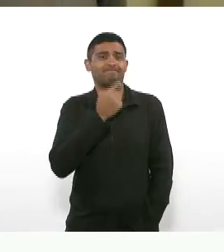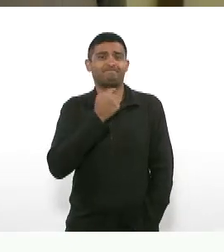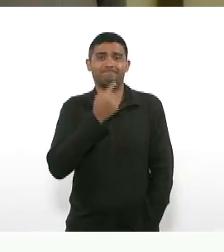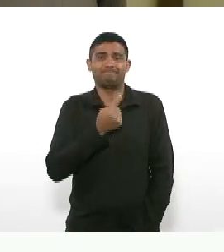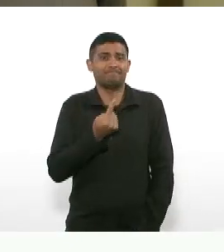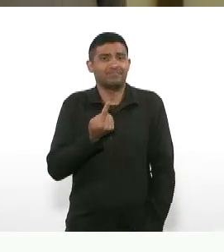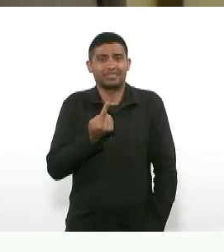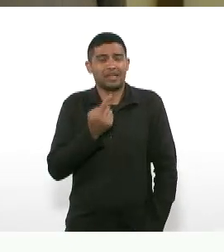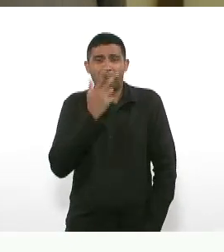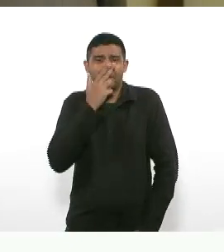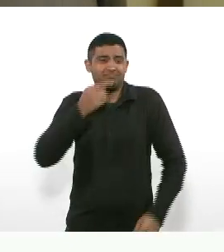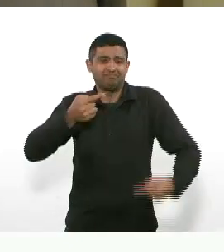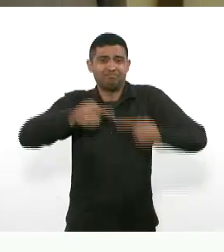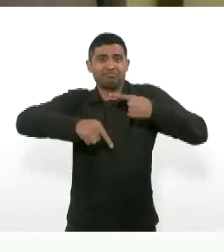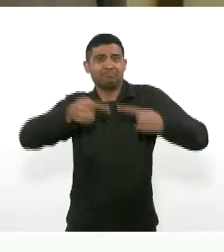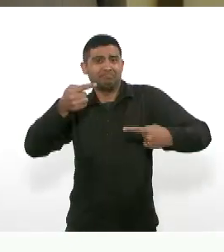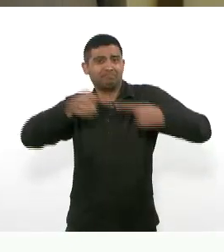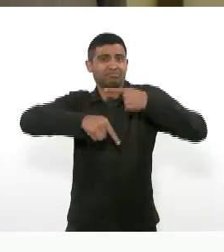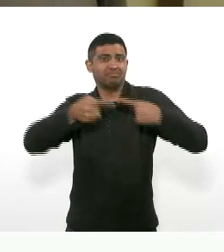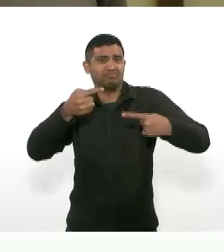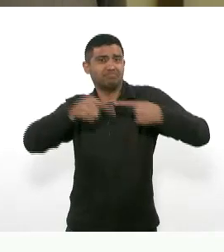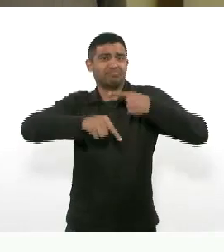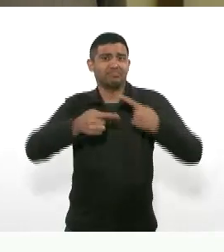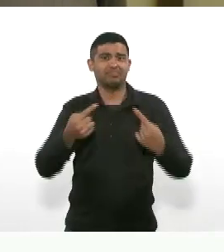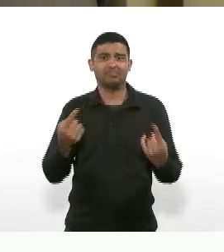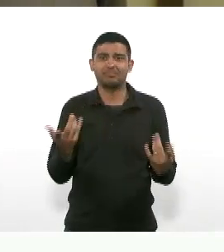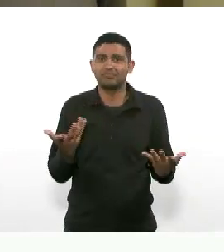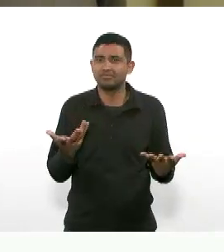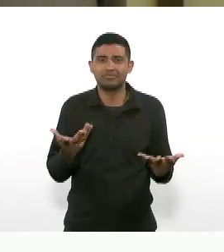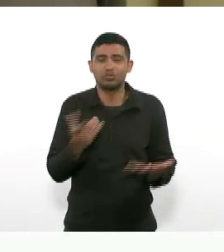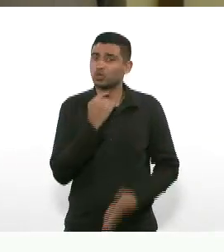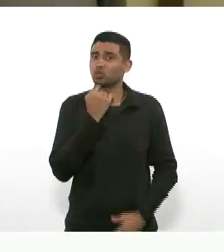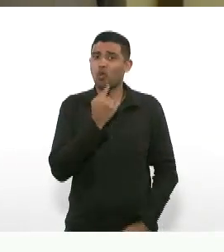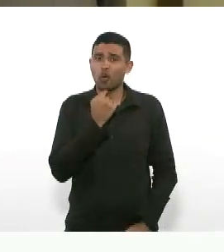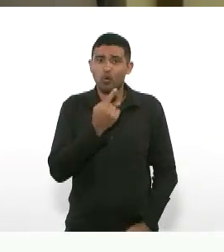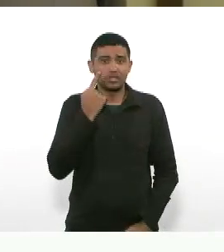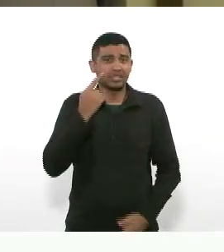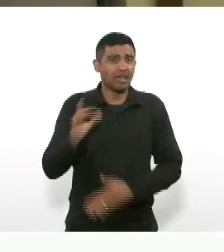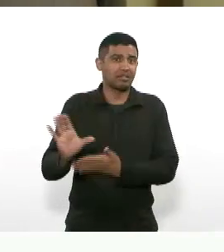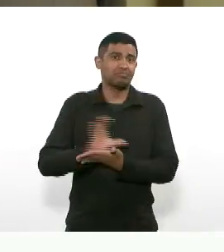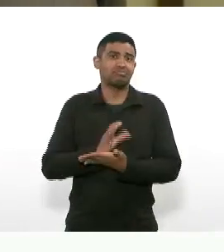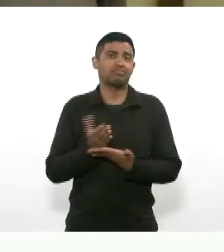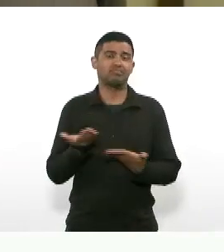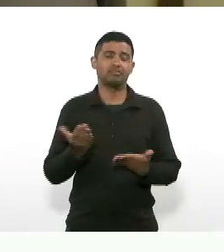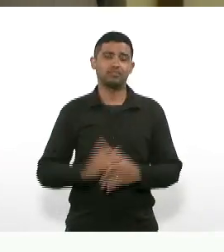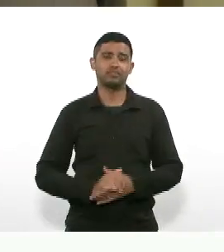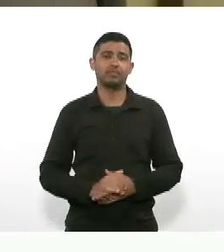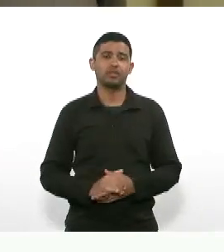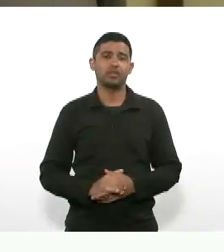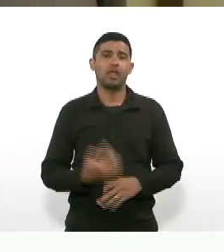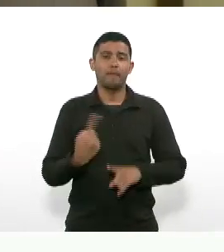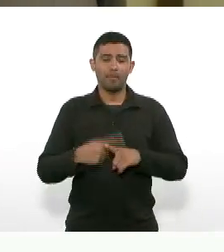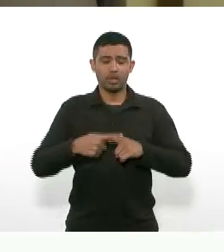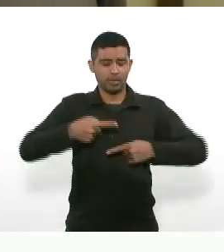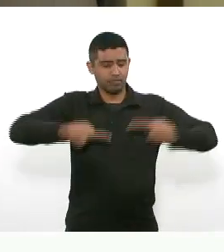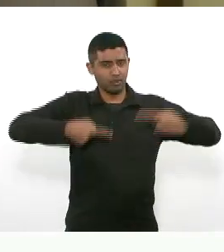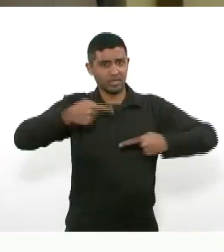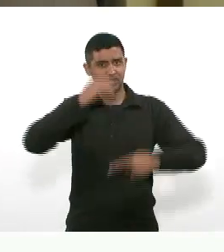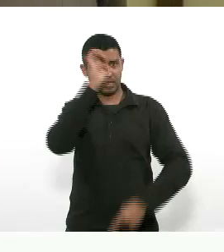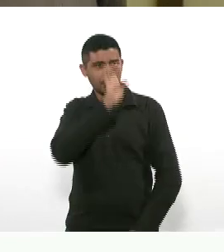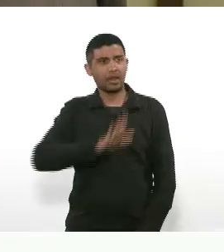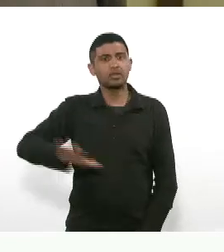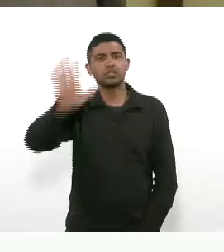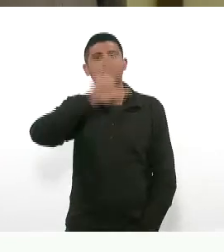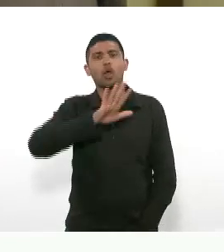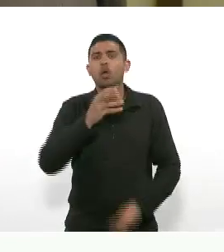um desencontro aí, uma colidência, e a gente não vai conseguir receber esses recursos. Porque a ideia de política nacional é essa. Como